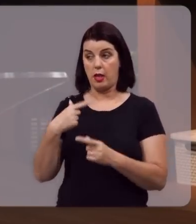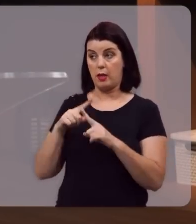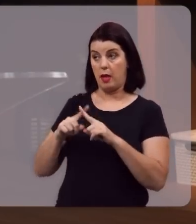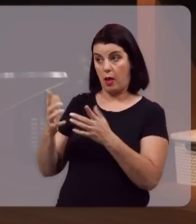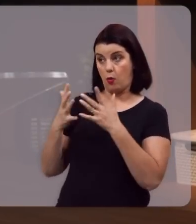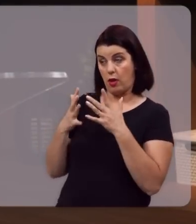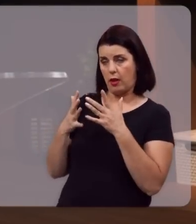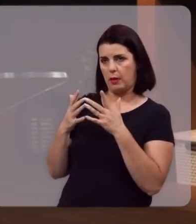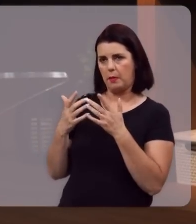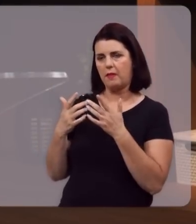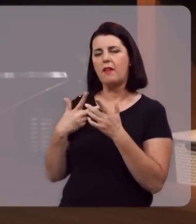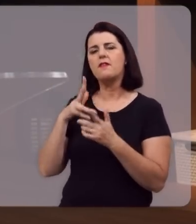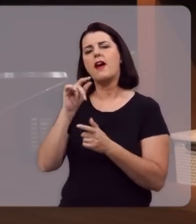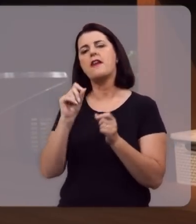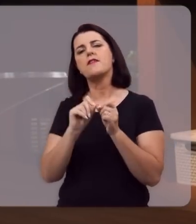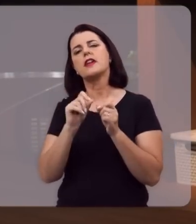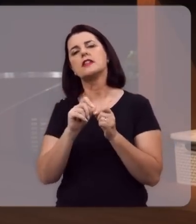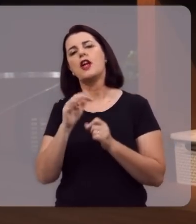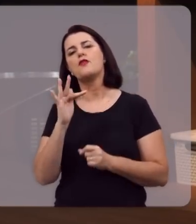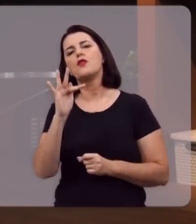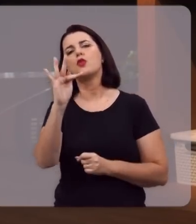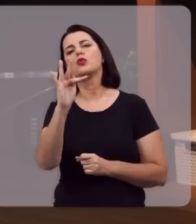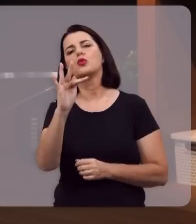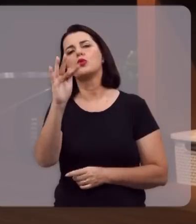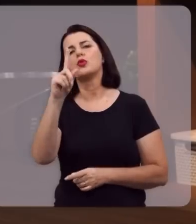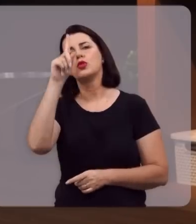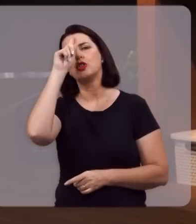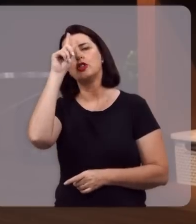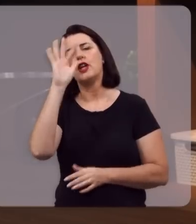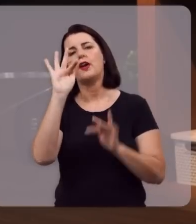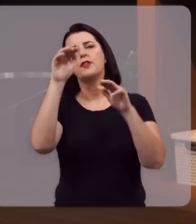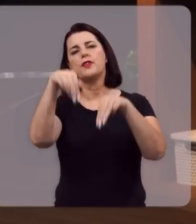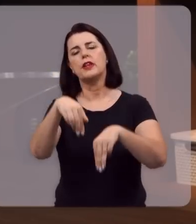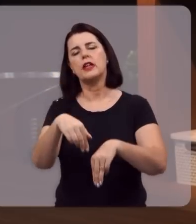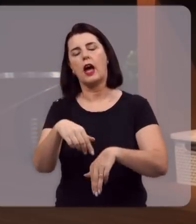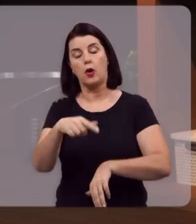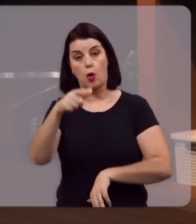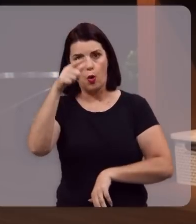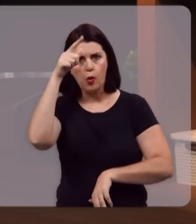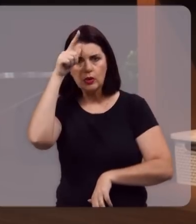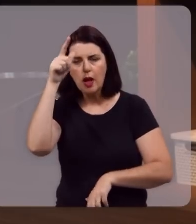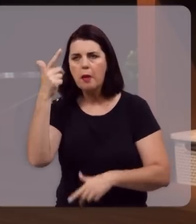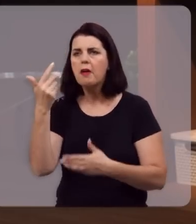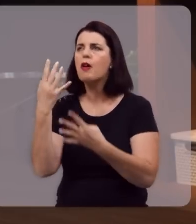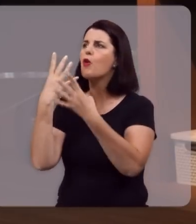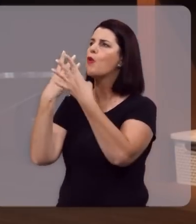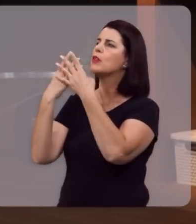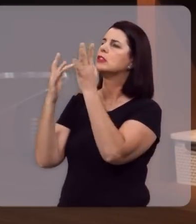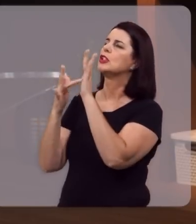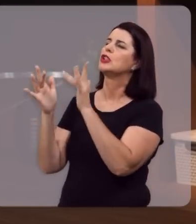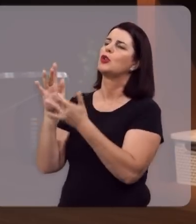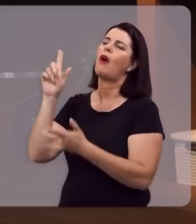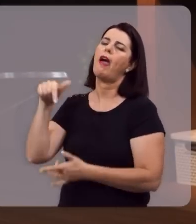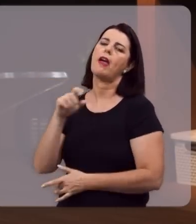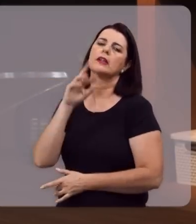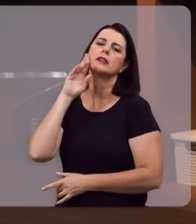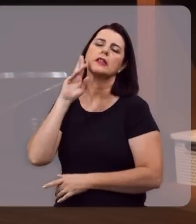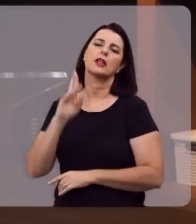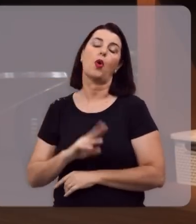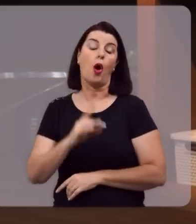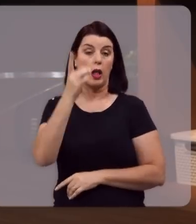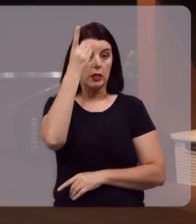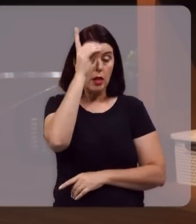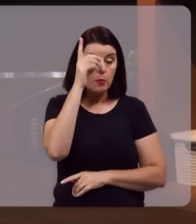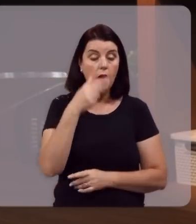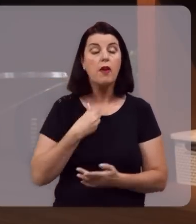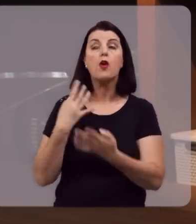fazê-lo necessariamente no grande dia do juízo. Até o diabo vai ter que confessar que Jesus Cristo é o Senhor. Até